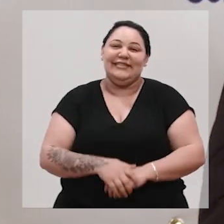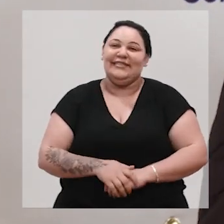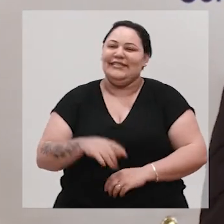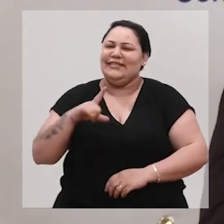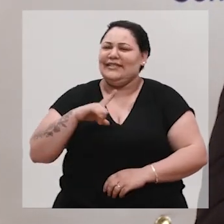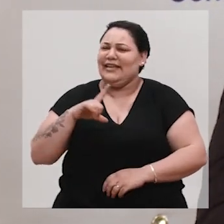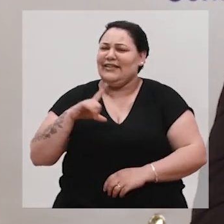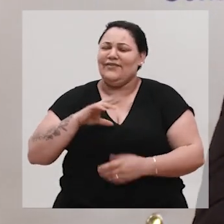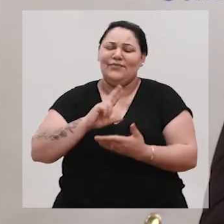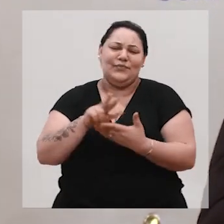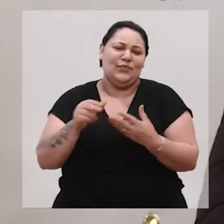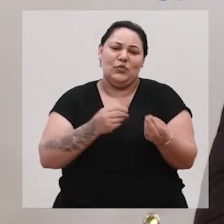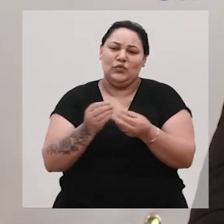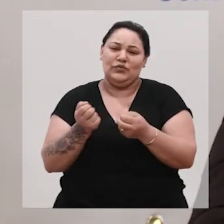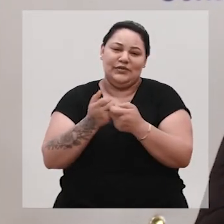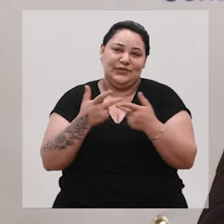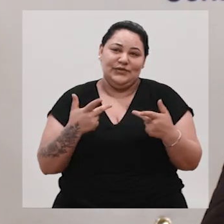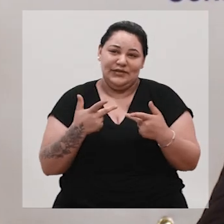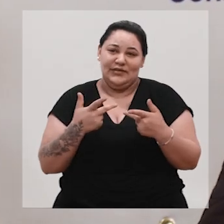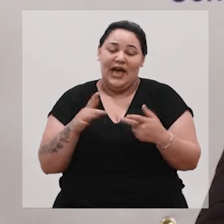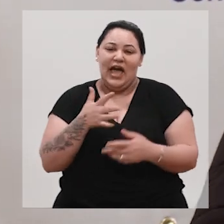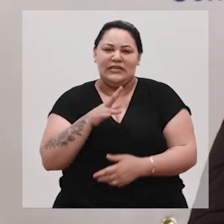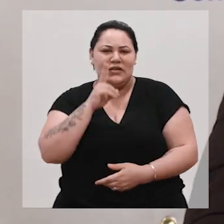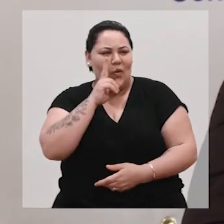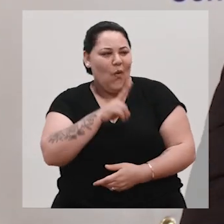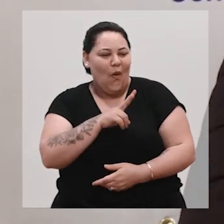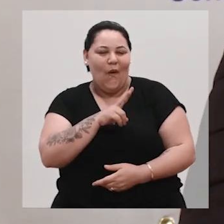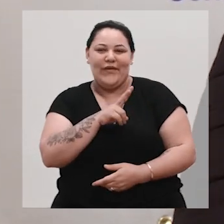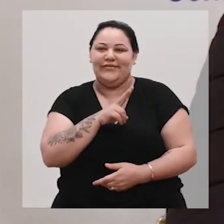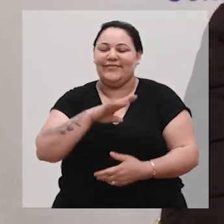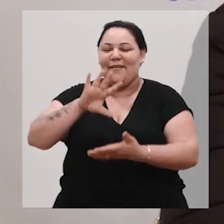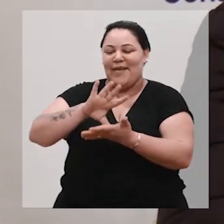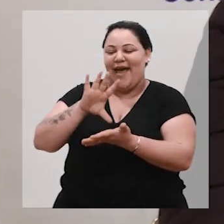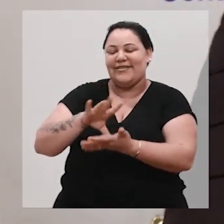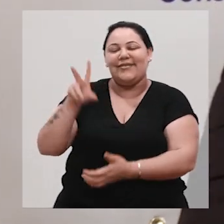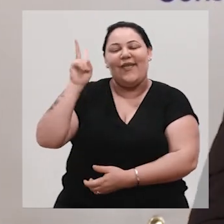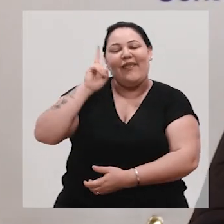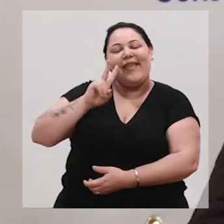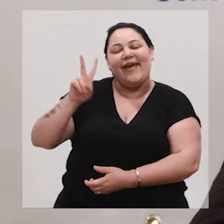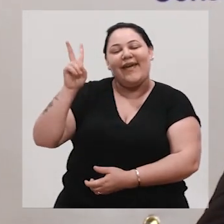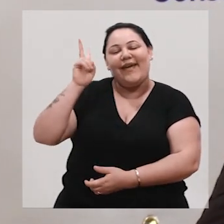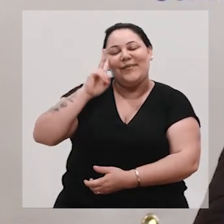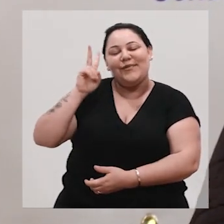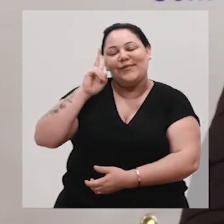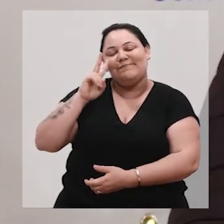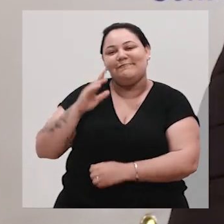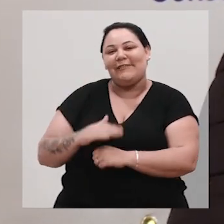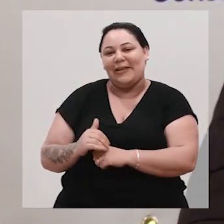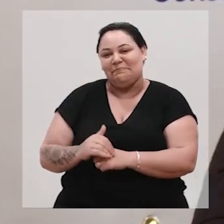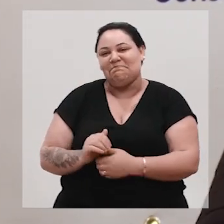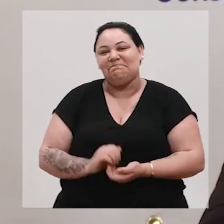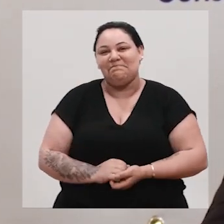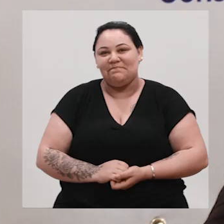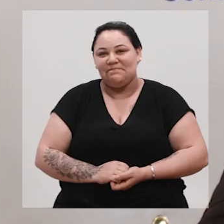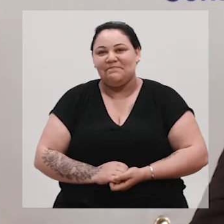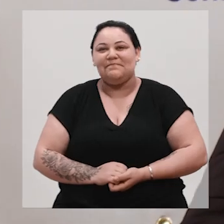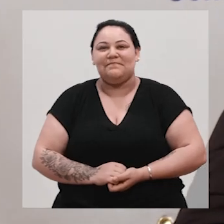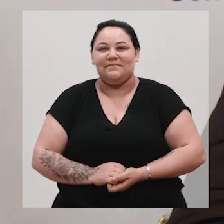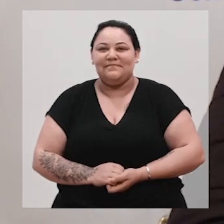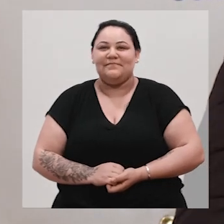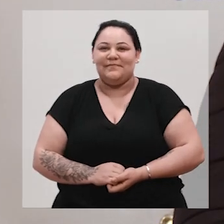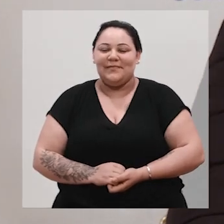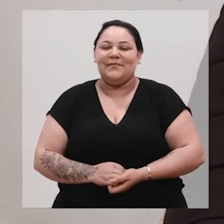dormindo. Então, assim, tem várias histórias que eu venho aqui, às vezes eu olho para cada cantinho dessa praça durante a feira, vem aquelas